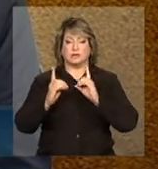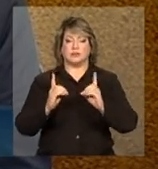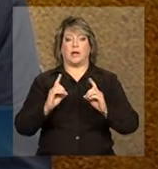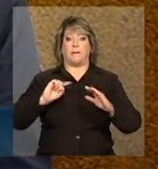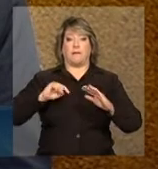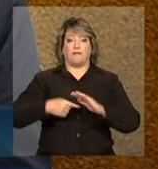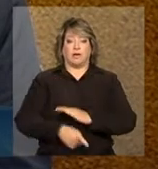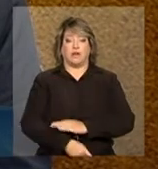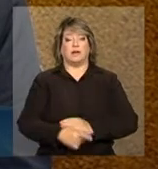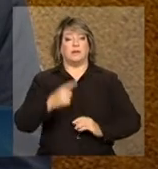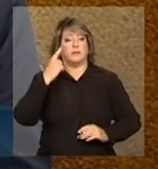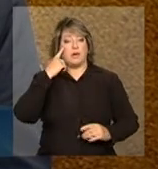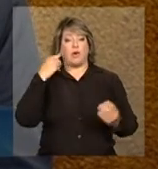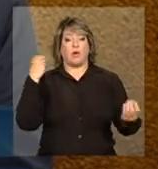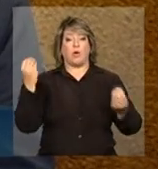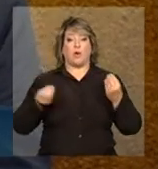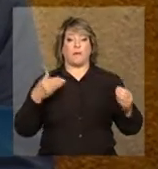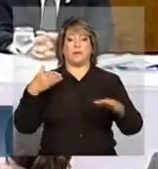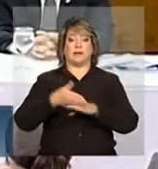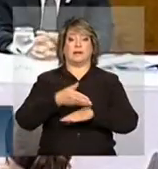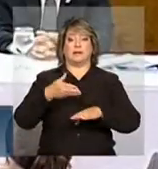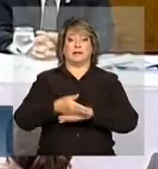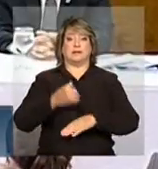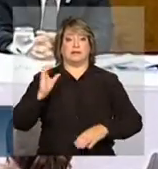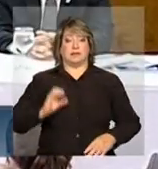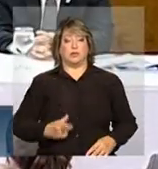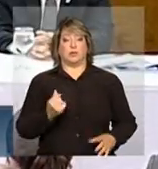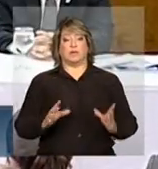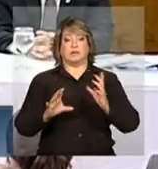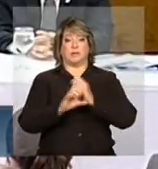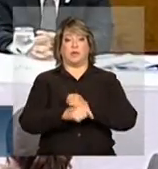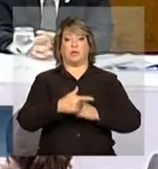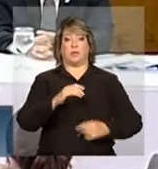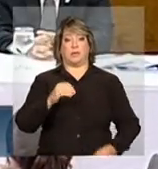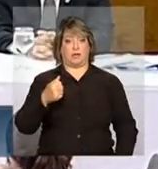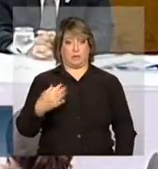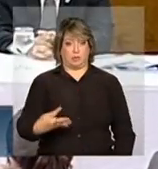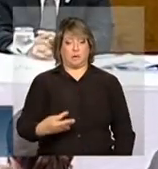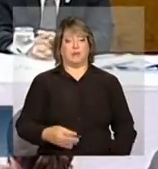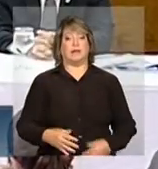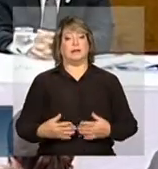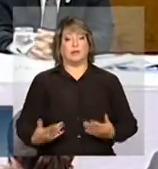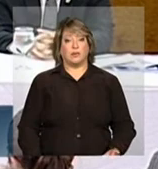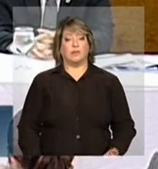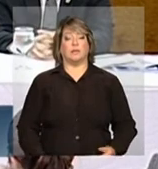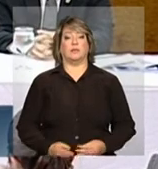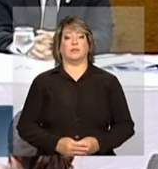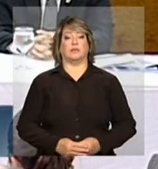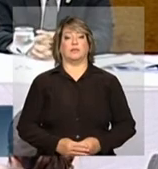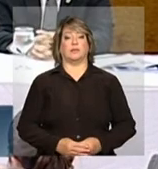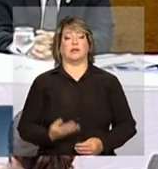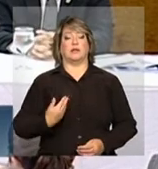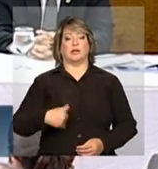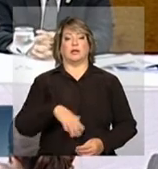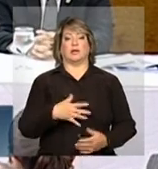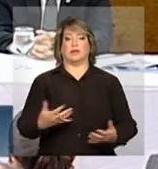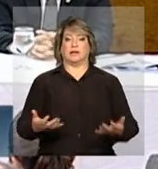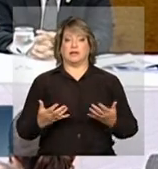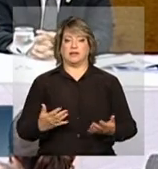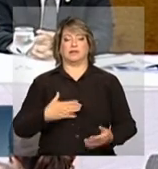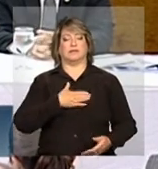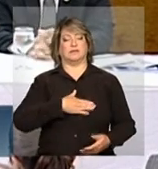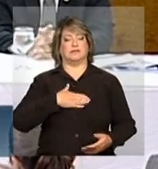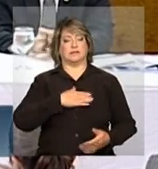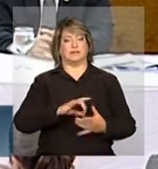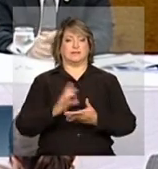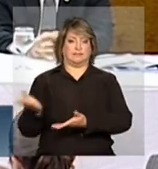a respeito da participação cidadã no orçamento 2014. Então, a gente queria dar muitas boas-vindas